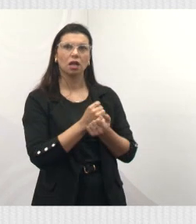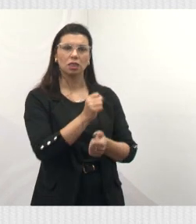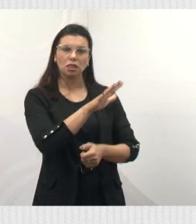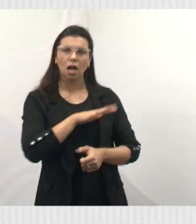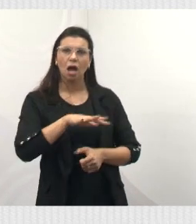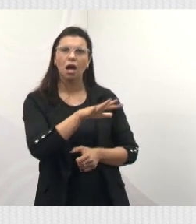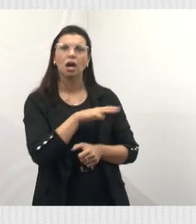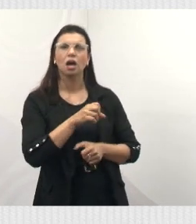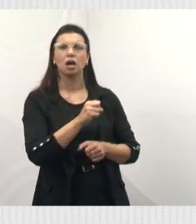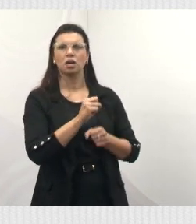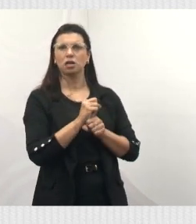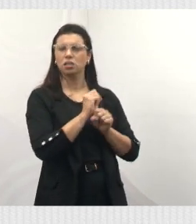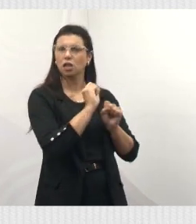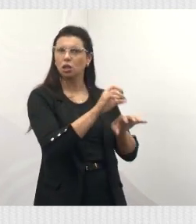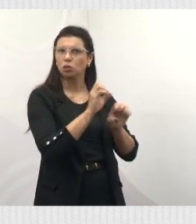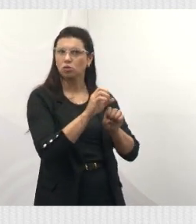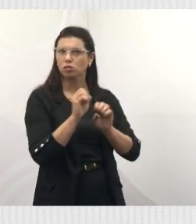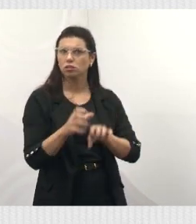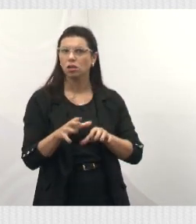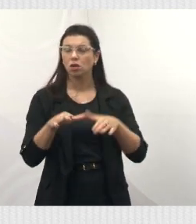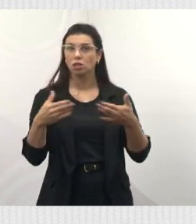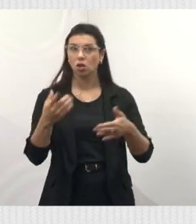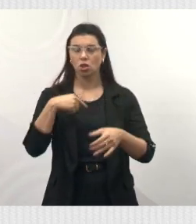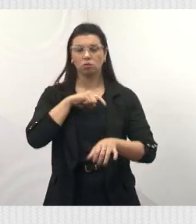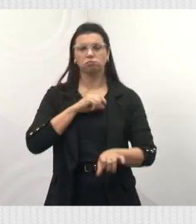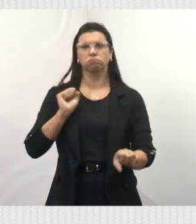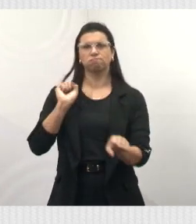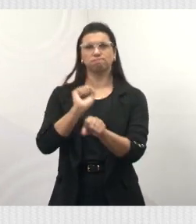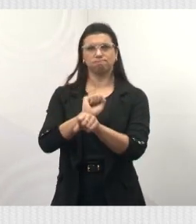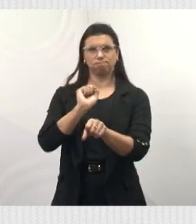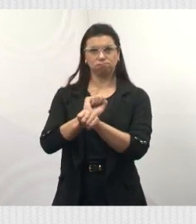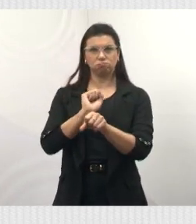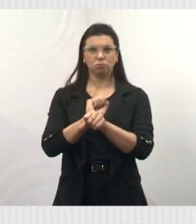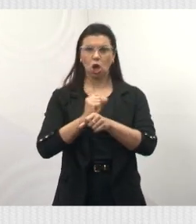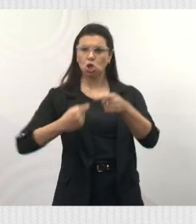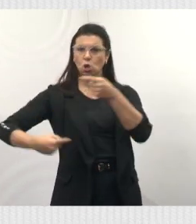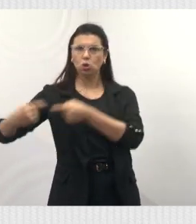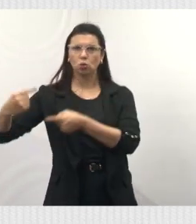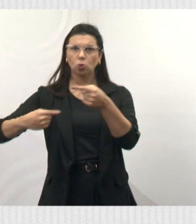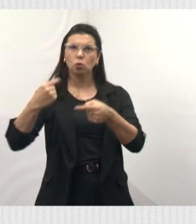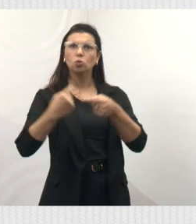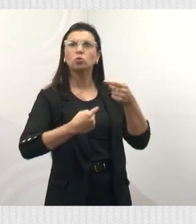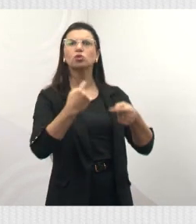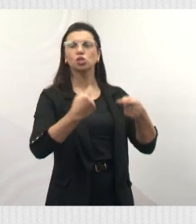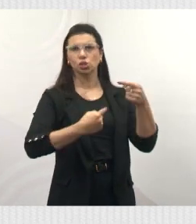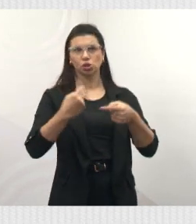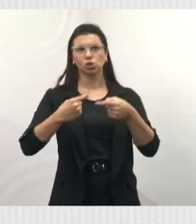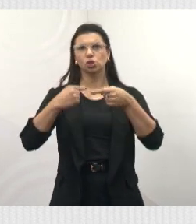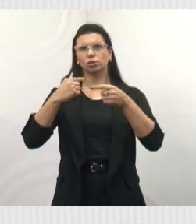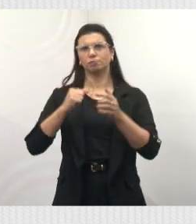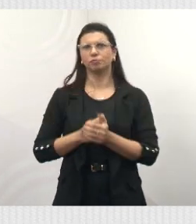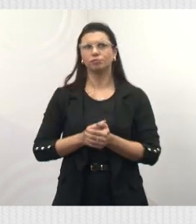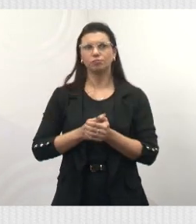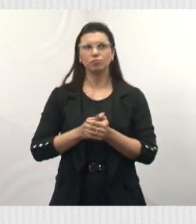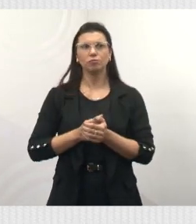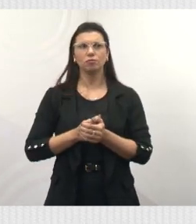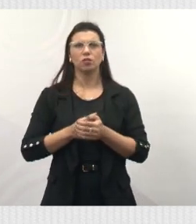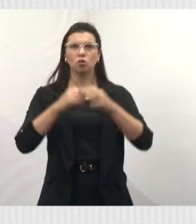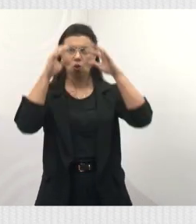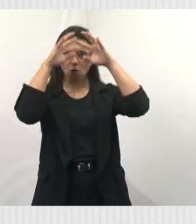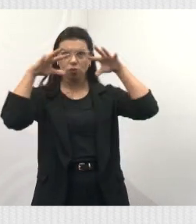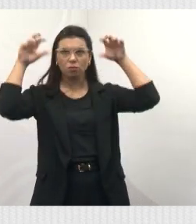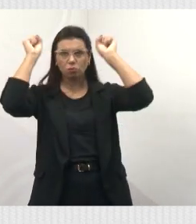decidimos esperar, decidimos discutir com o tribunal e, se fosse necessário, discutir com a